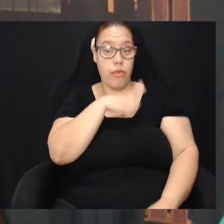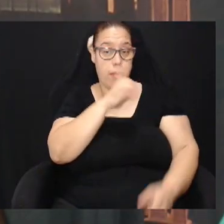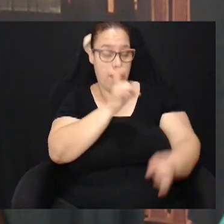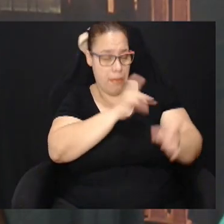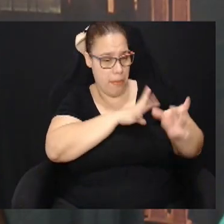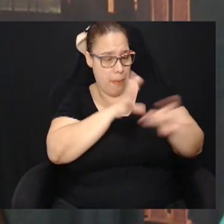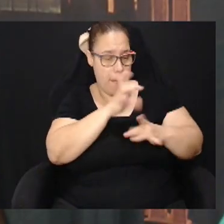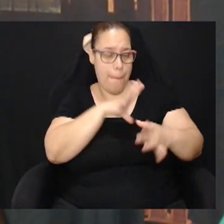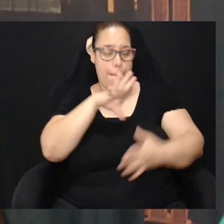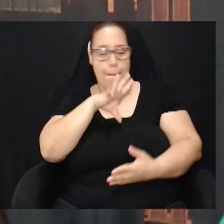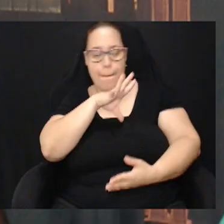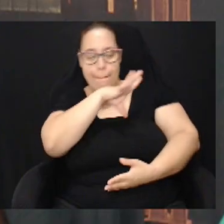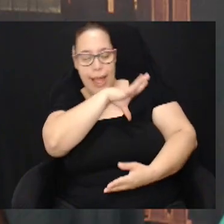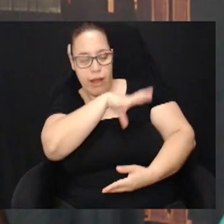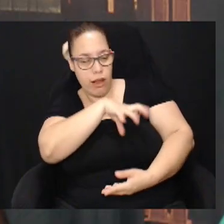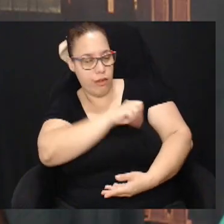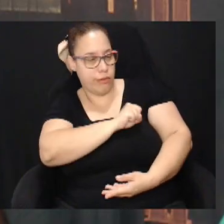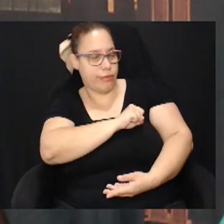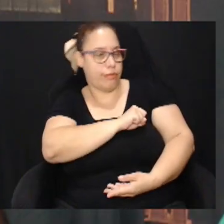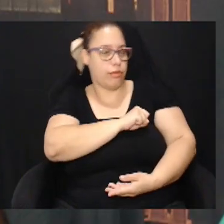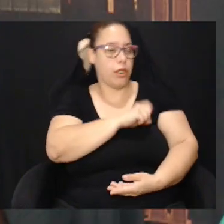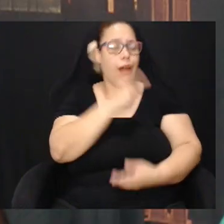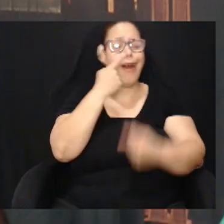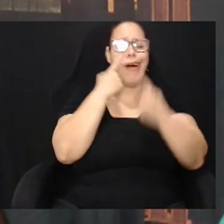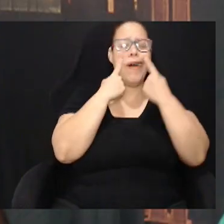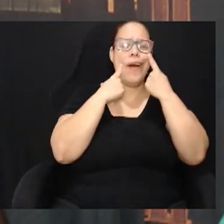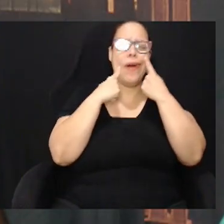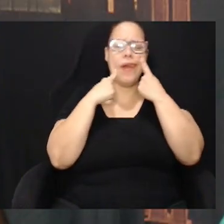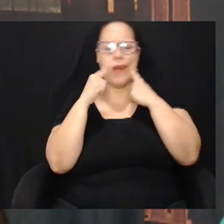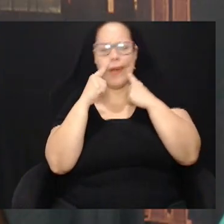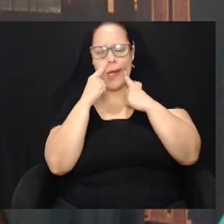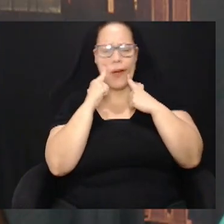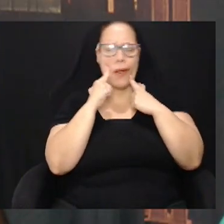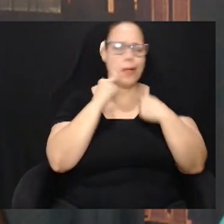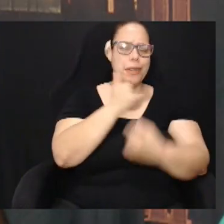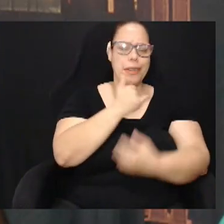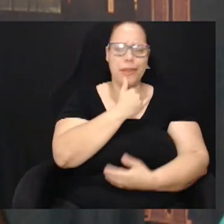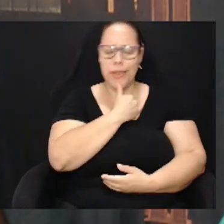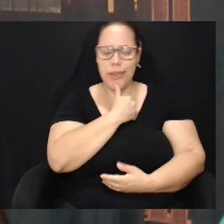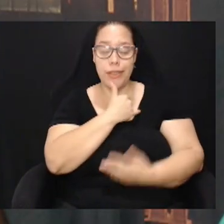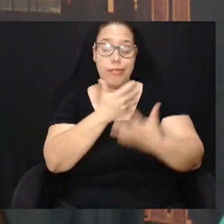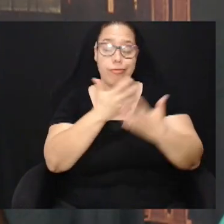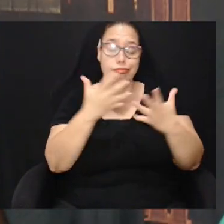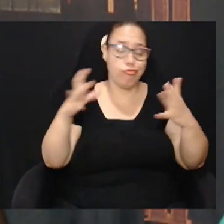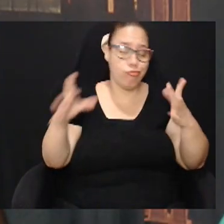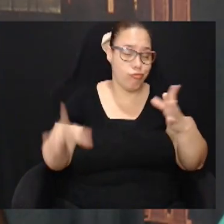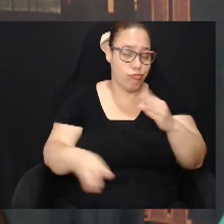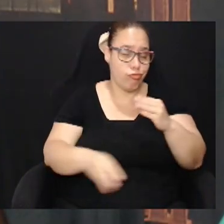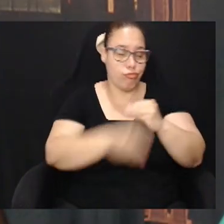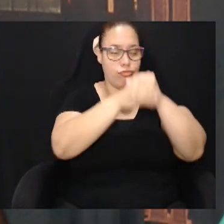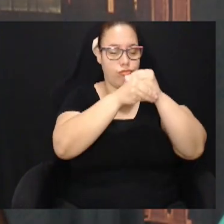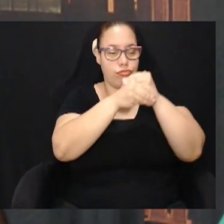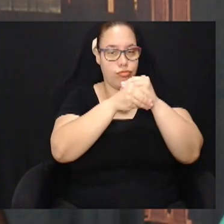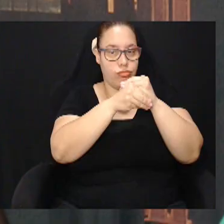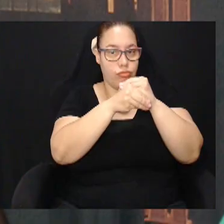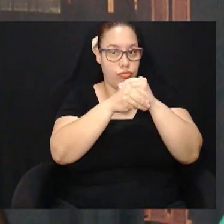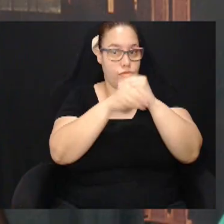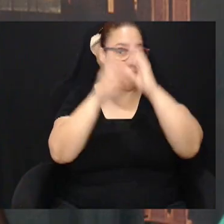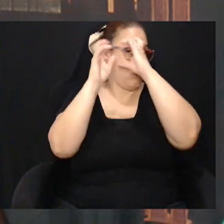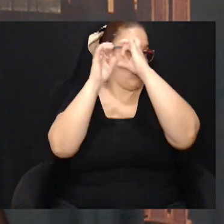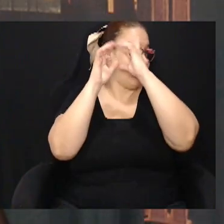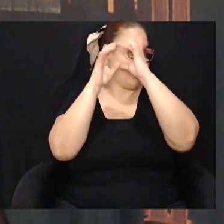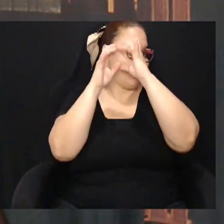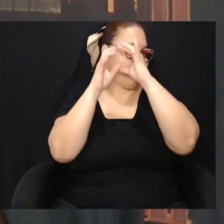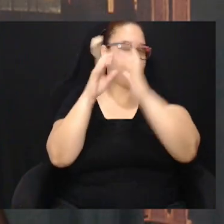tem o choro, a tristeza. Então é uma integração entre os neurônios espelho e o sistema límbico. Gente, que